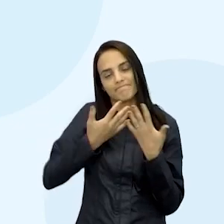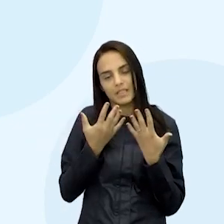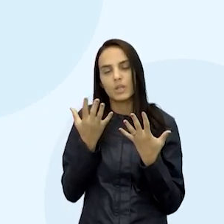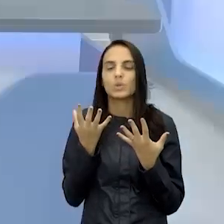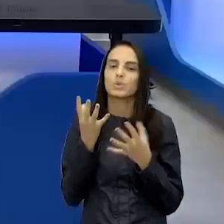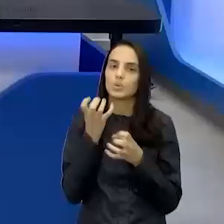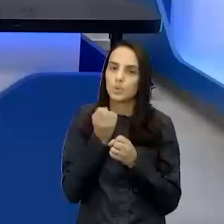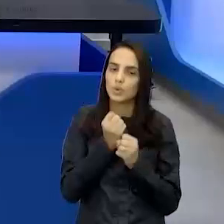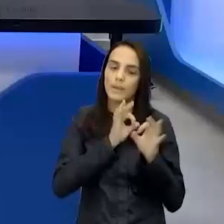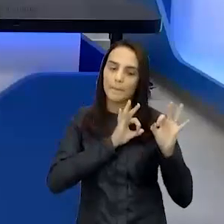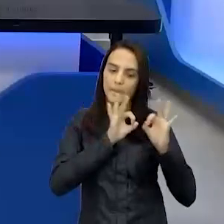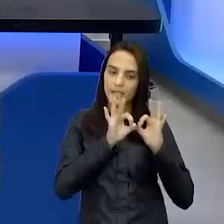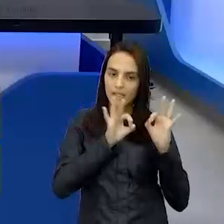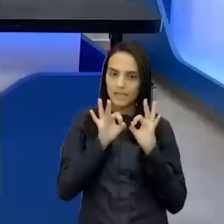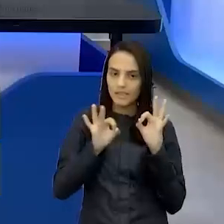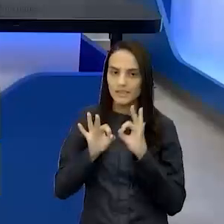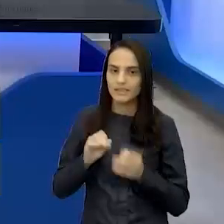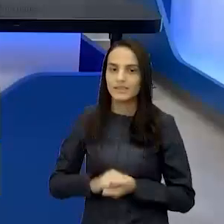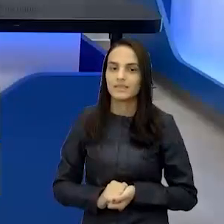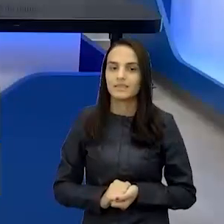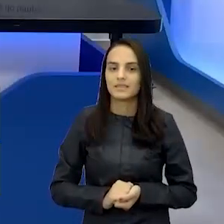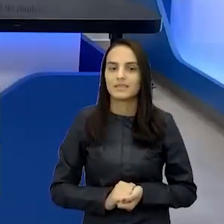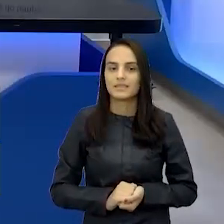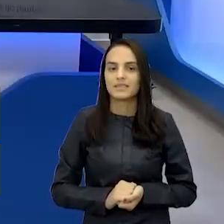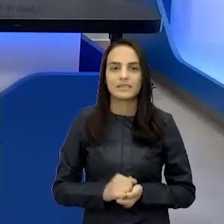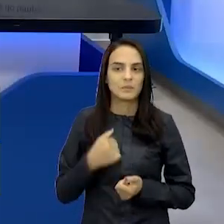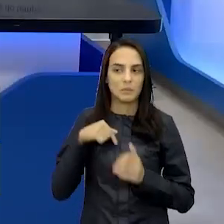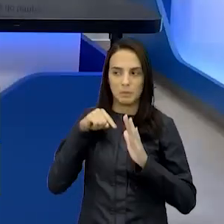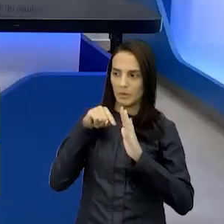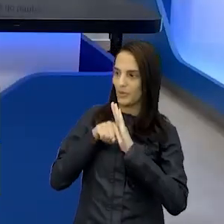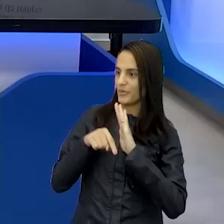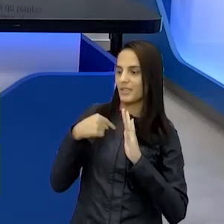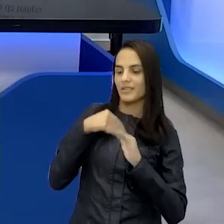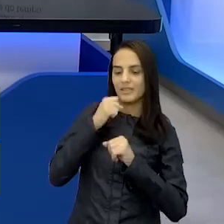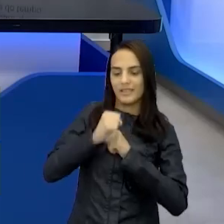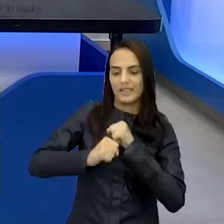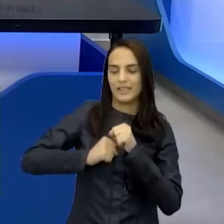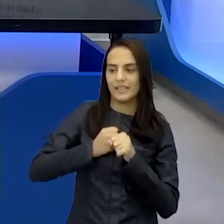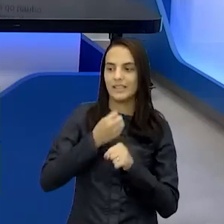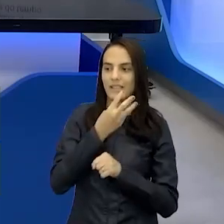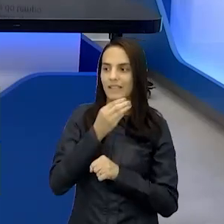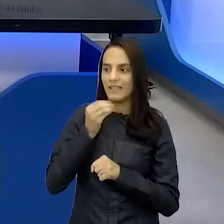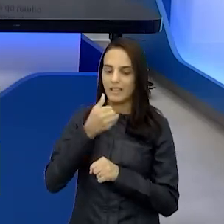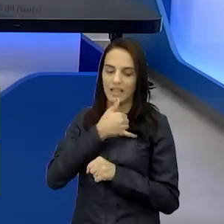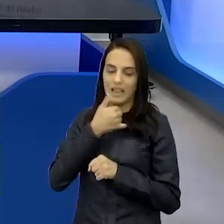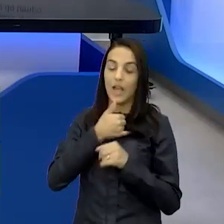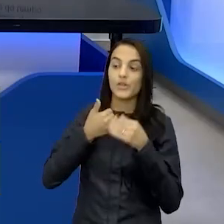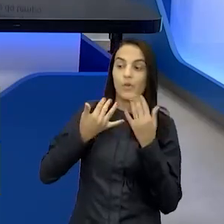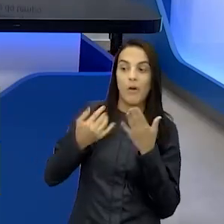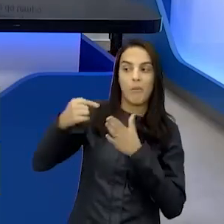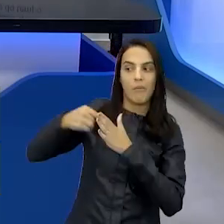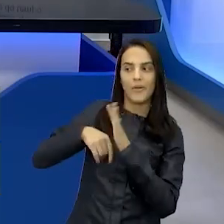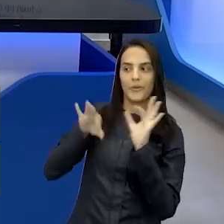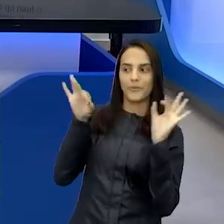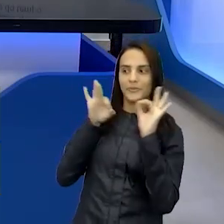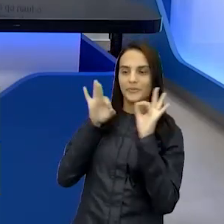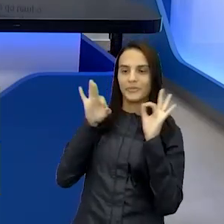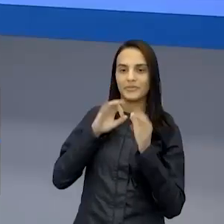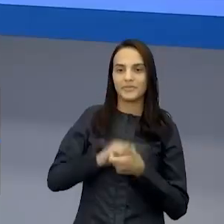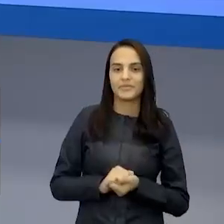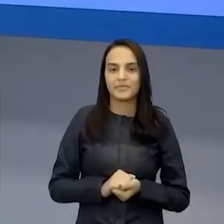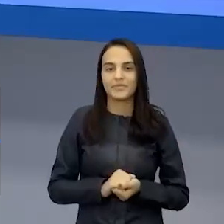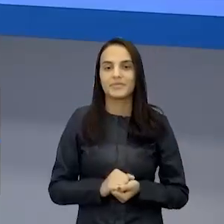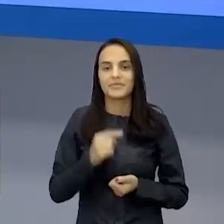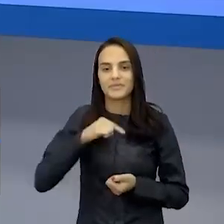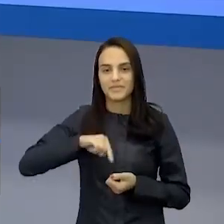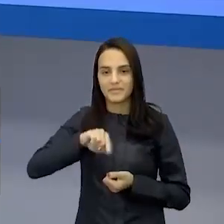é o planejamento. Como vem me perguntar daqui a 30 anos quantos anos eu vou ter. Não, pelo amor de Deus. E aí, quantos anos? Não adianta. Eles sabem